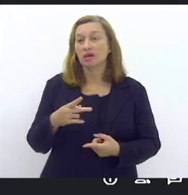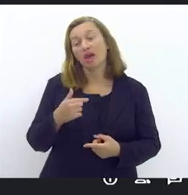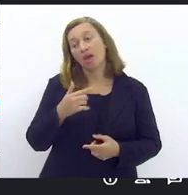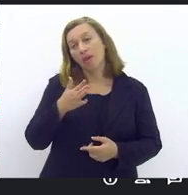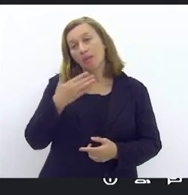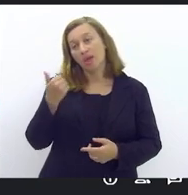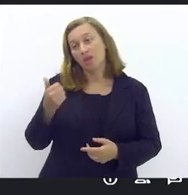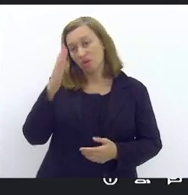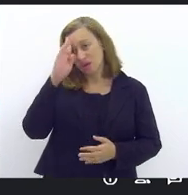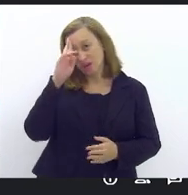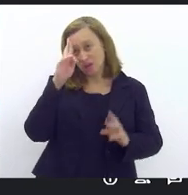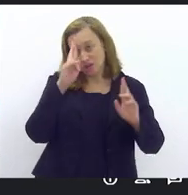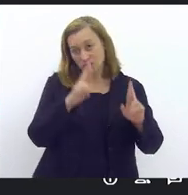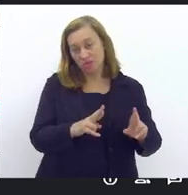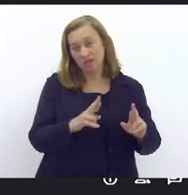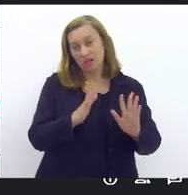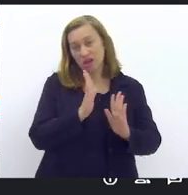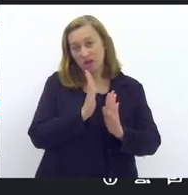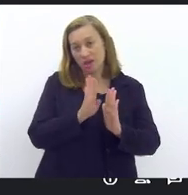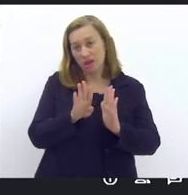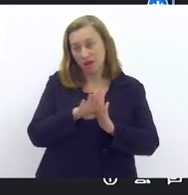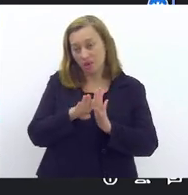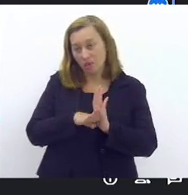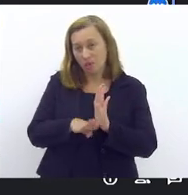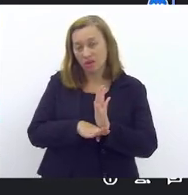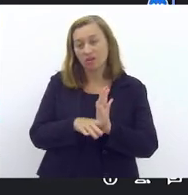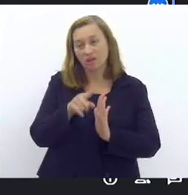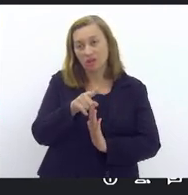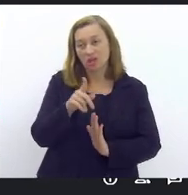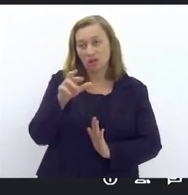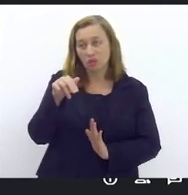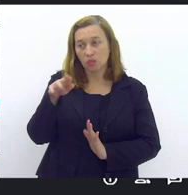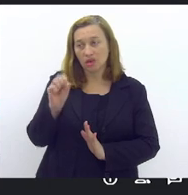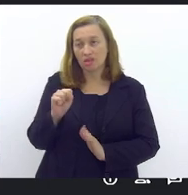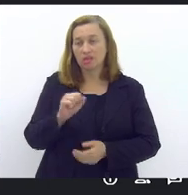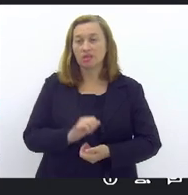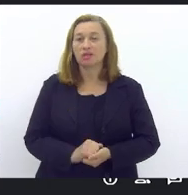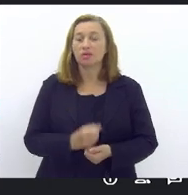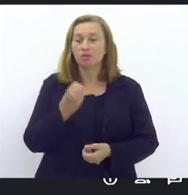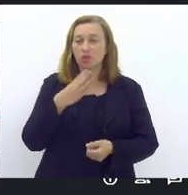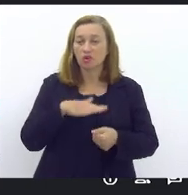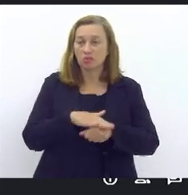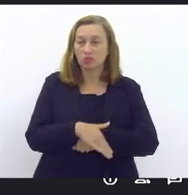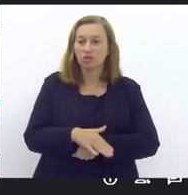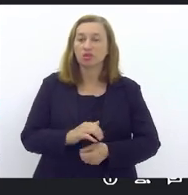ordem. Com você, Lucas, com você. Tá bom, muito obrigado. Boa noite.